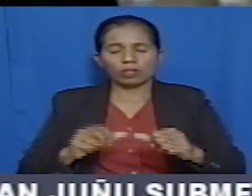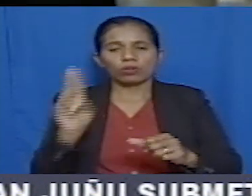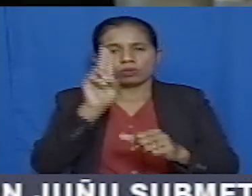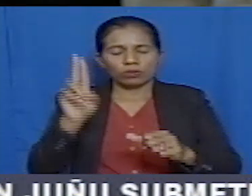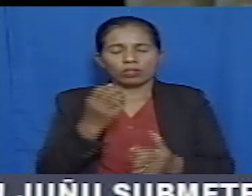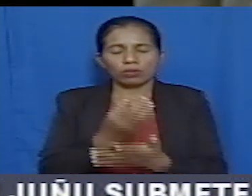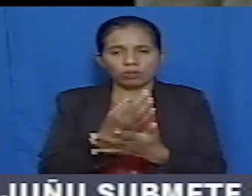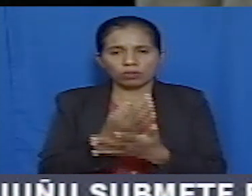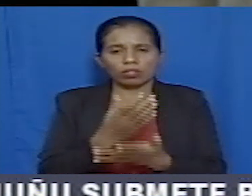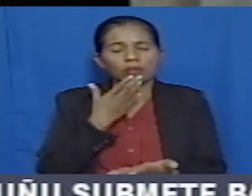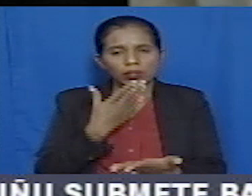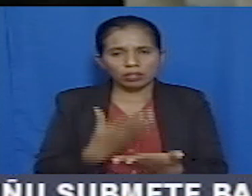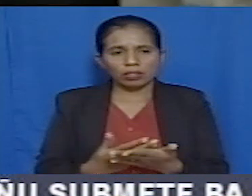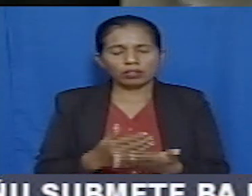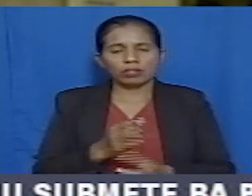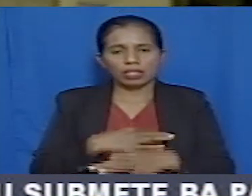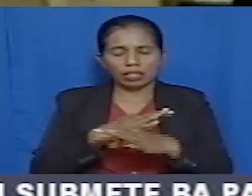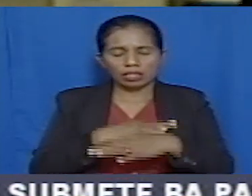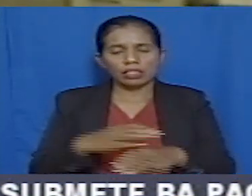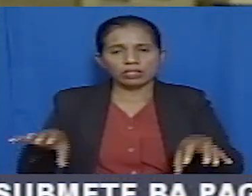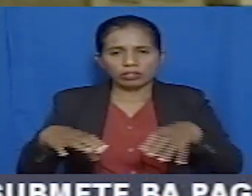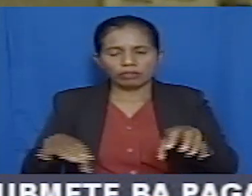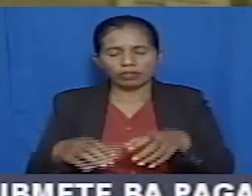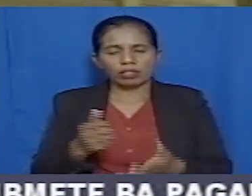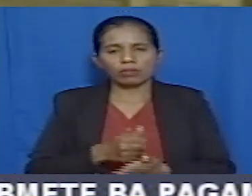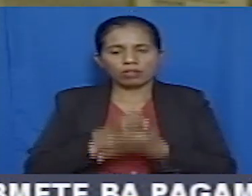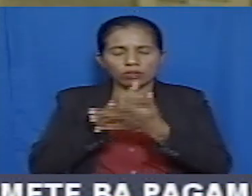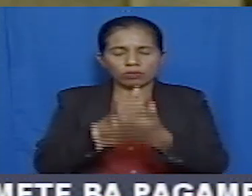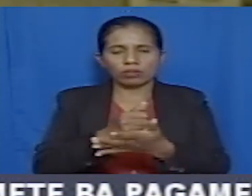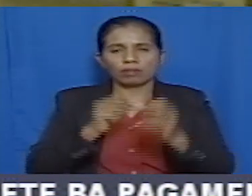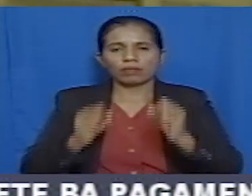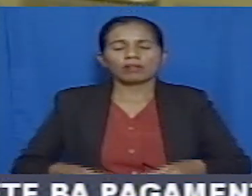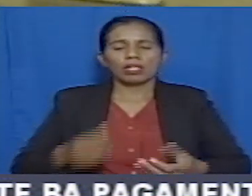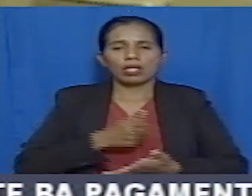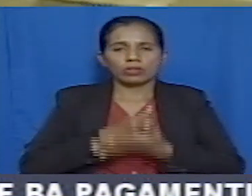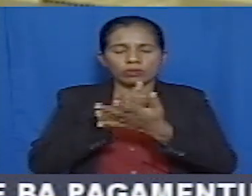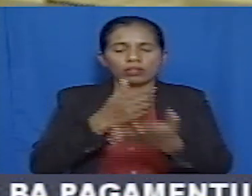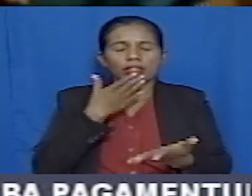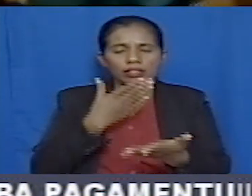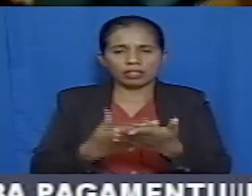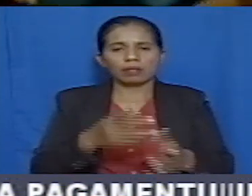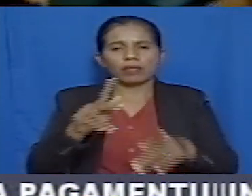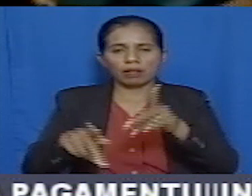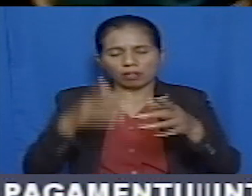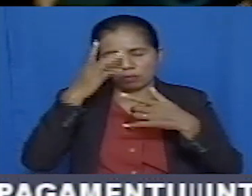utiliza fundus na benaton, hodia dia qualidade ba facilidades no nebel fo atendimento nebe dia ba